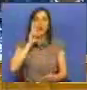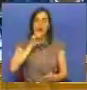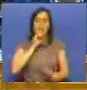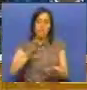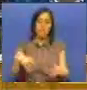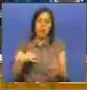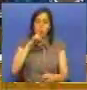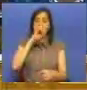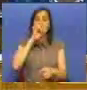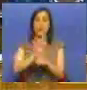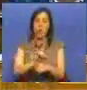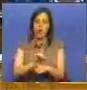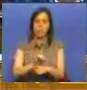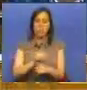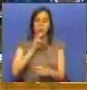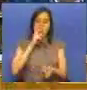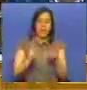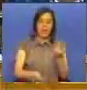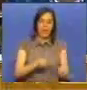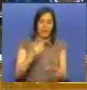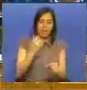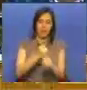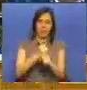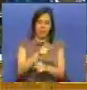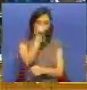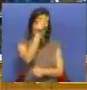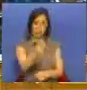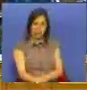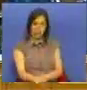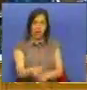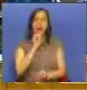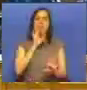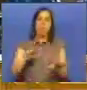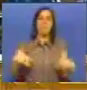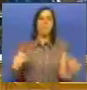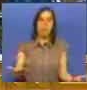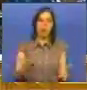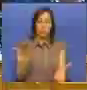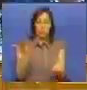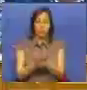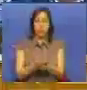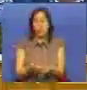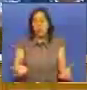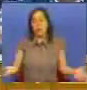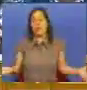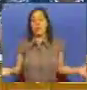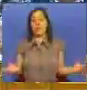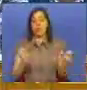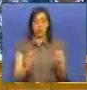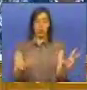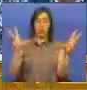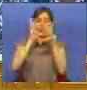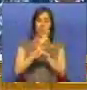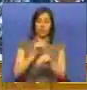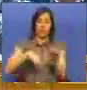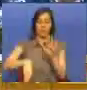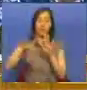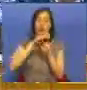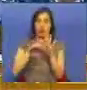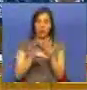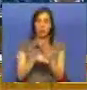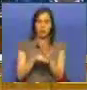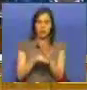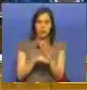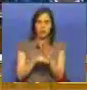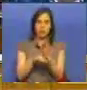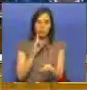pode simultaneamente avaliar o trabalhador e pode, num processo que é uma novidade deste Estatuto,